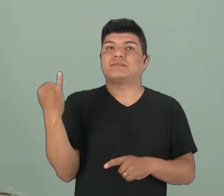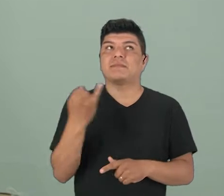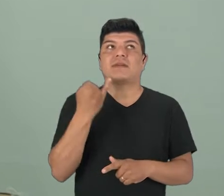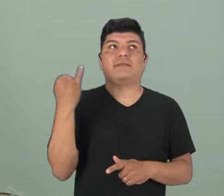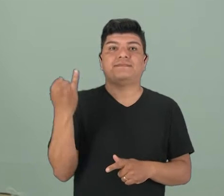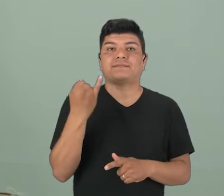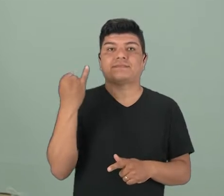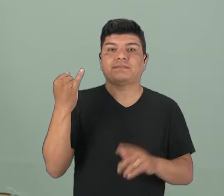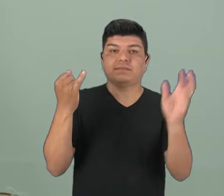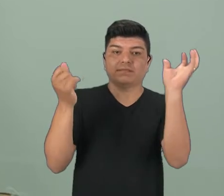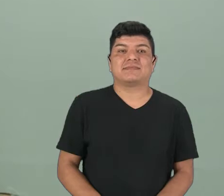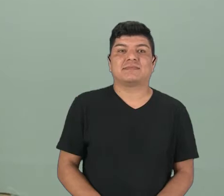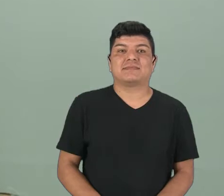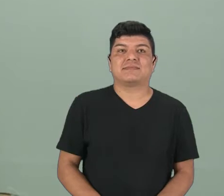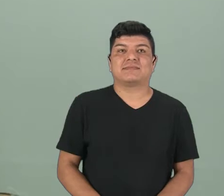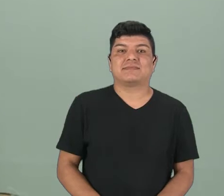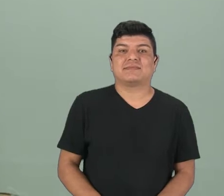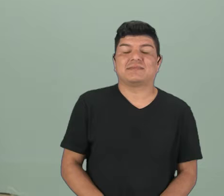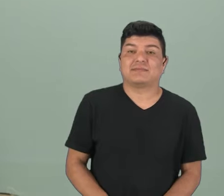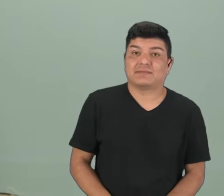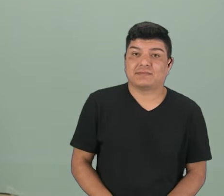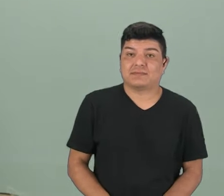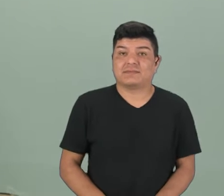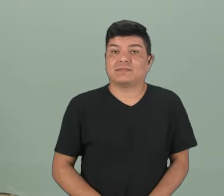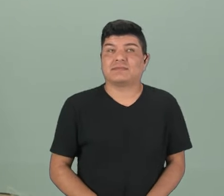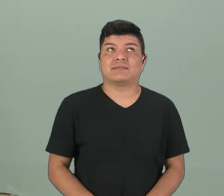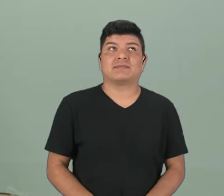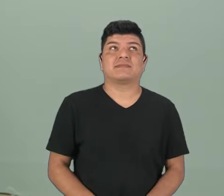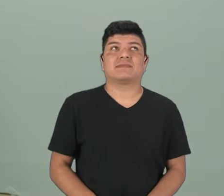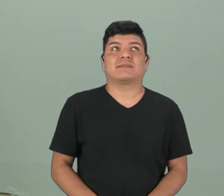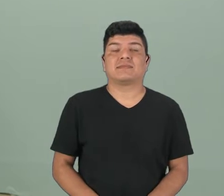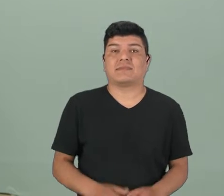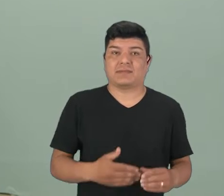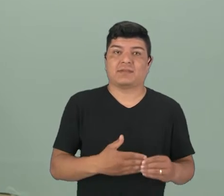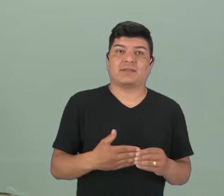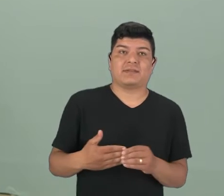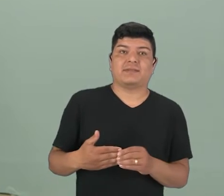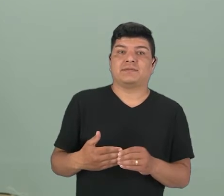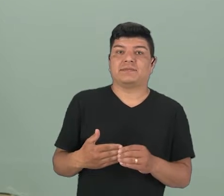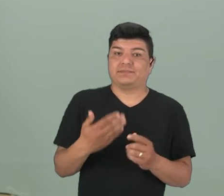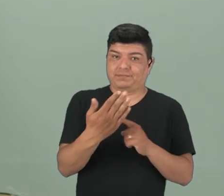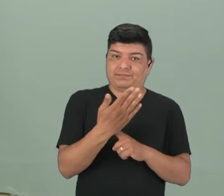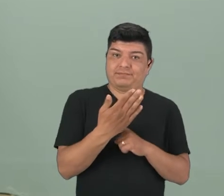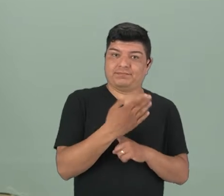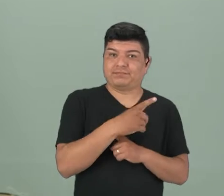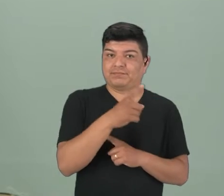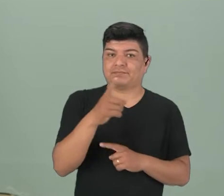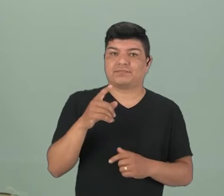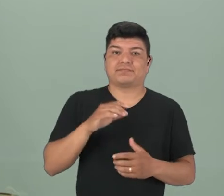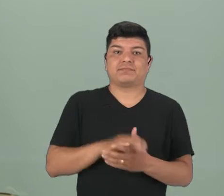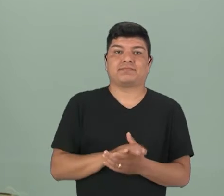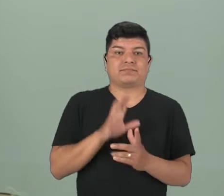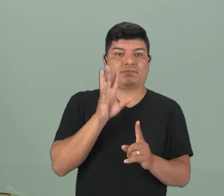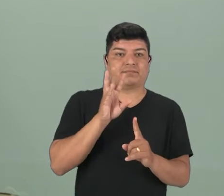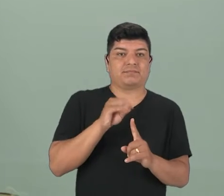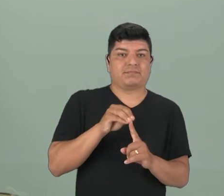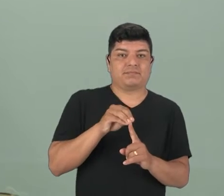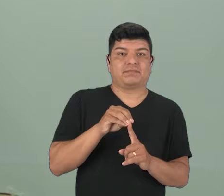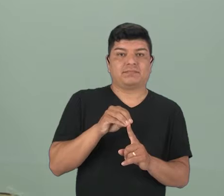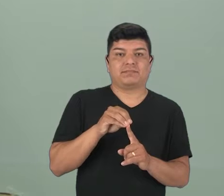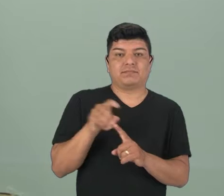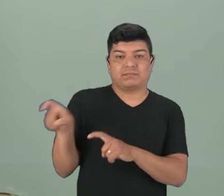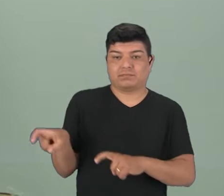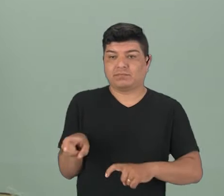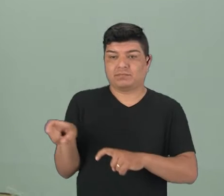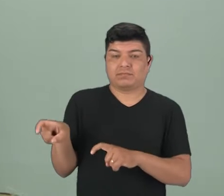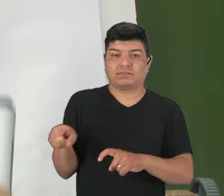da fotossíntese aí. Então, eu trouxe uma charada que você vai me ajudar a resolver, tá? O objetivo é o agricultor levar